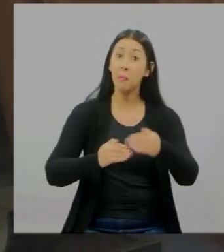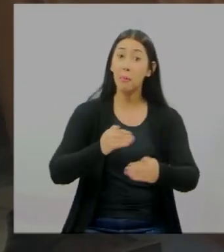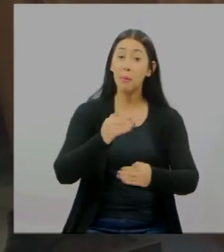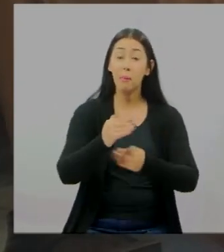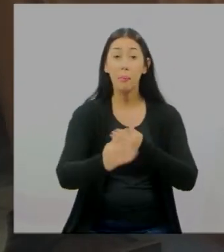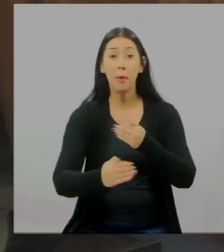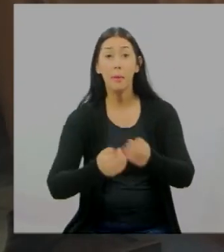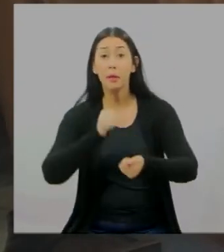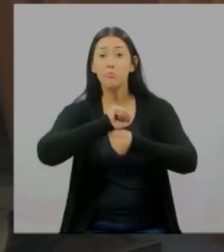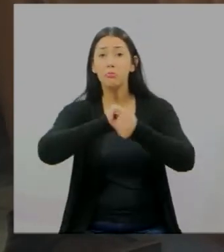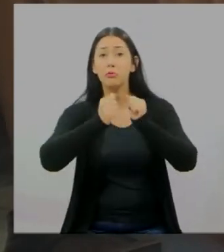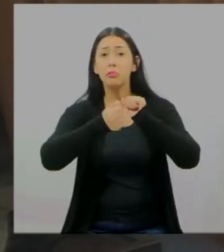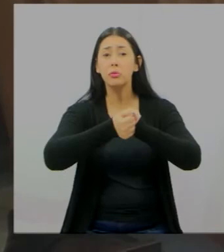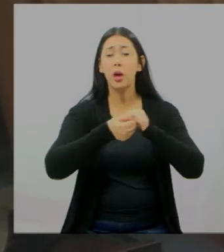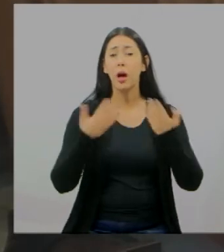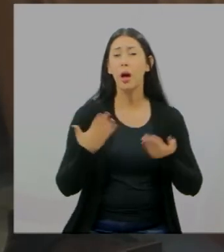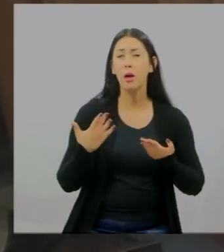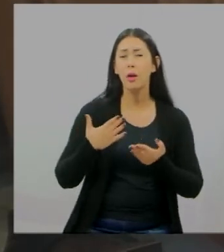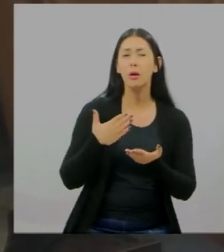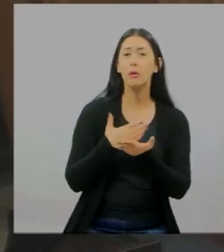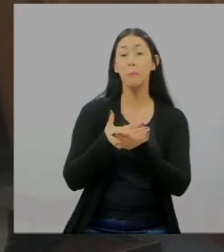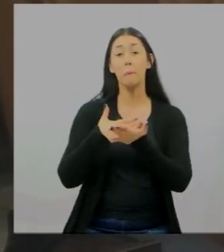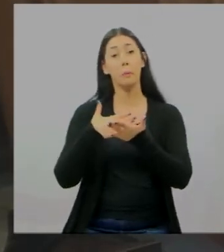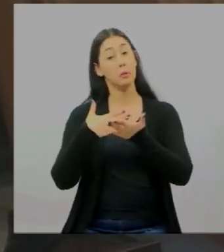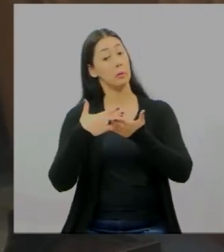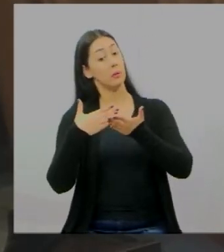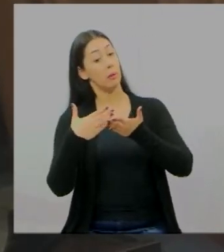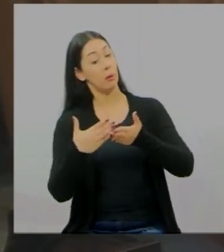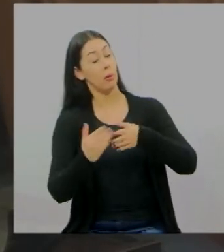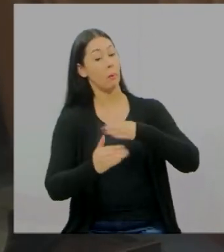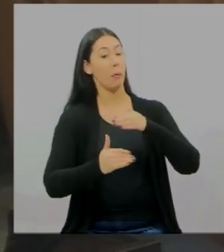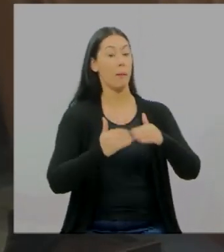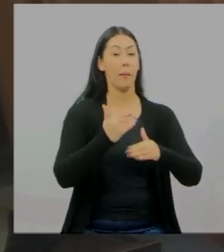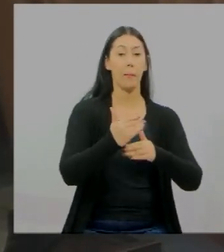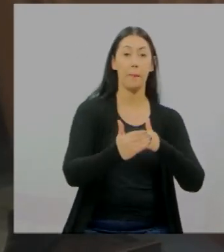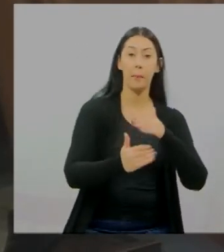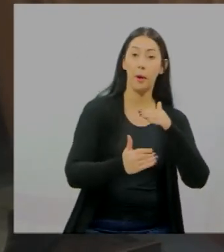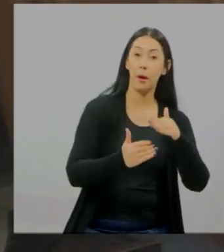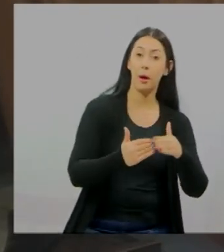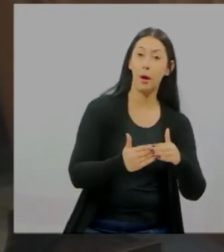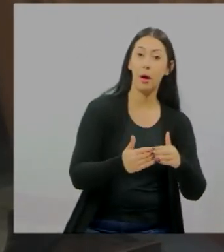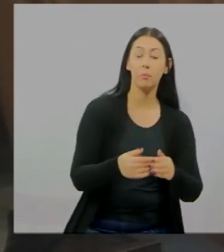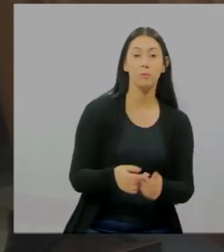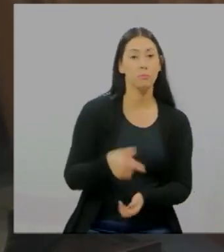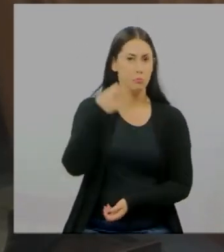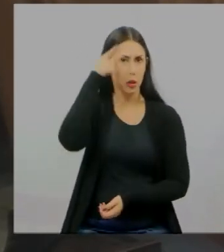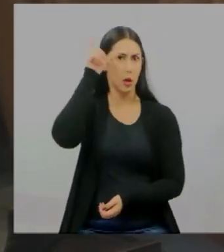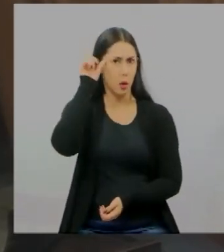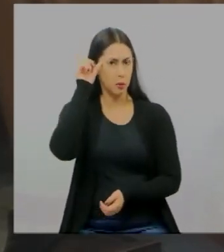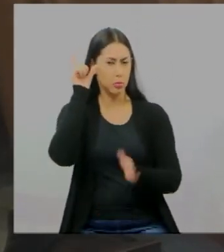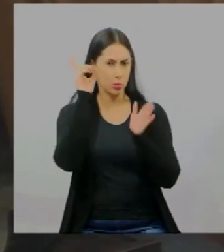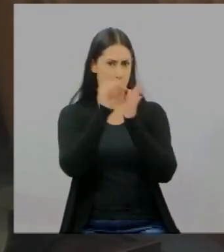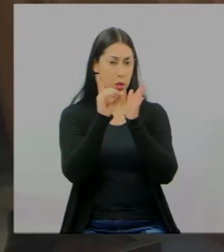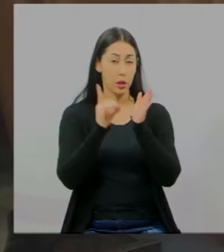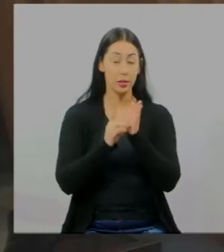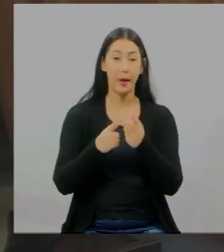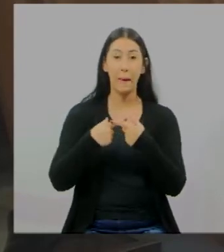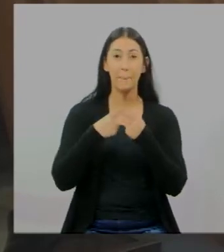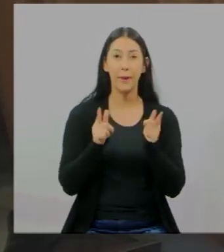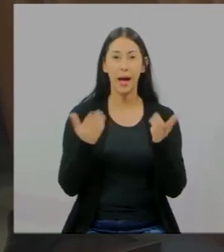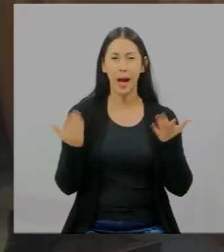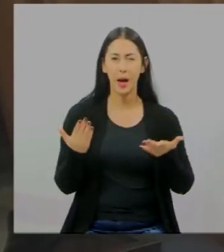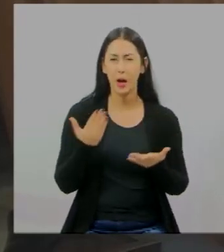questão da flexibilização. Agora a gente viu que deu um avanço nesse último decreto anunciado ontem, mas esse pedido de